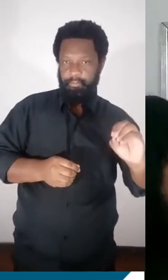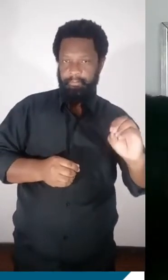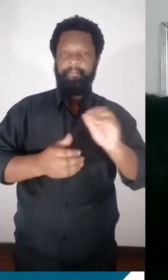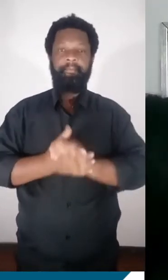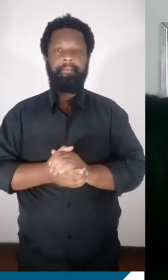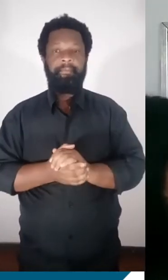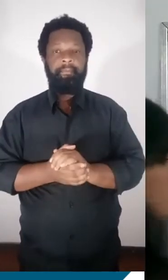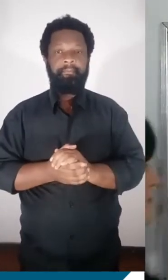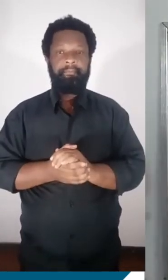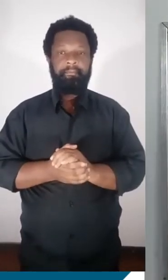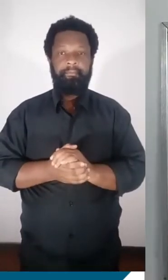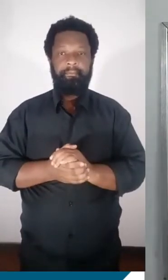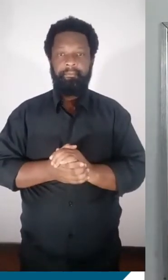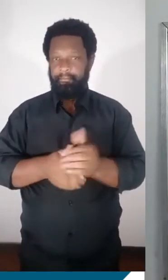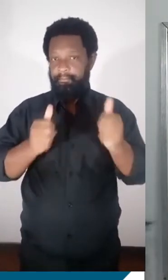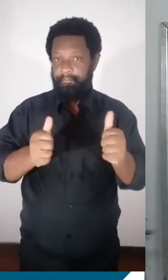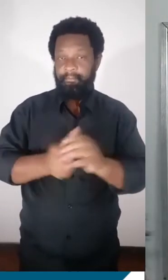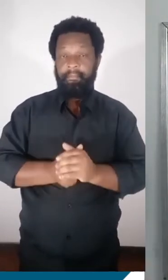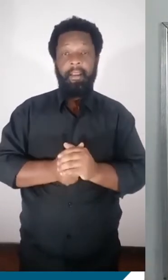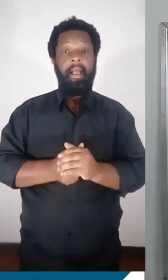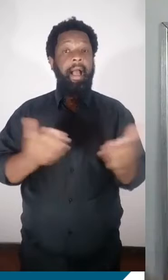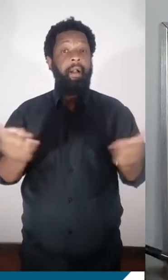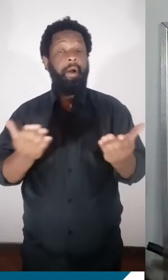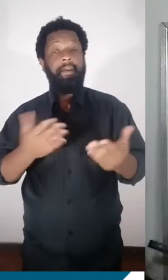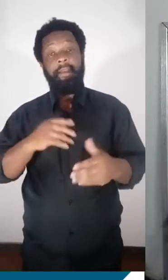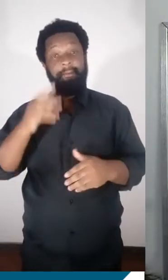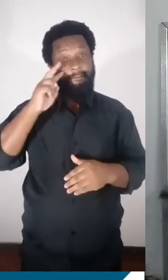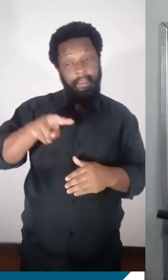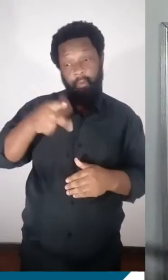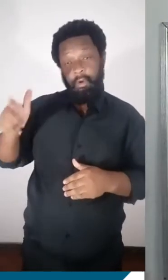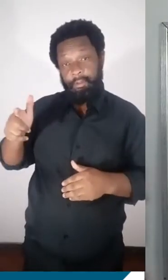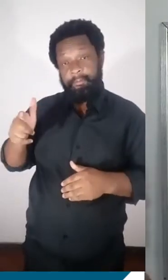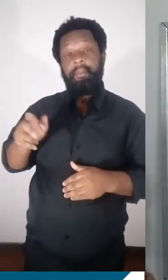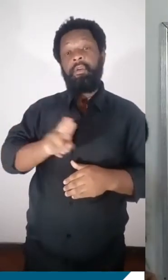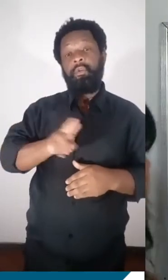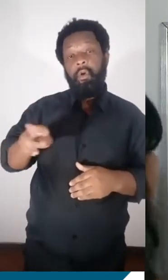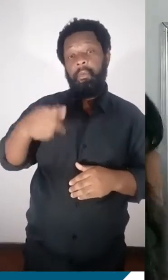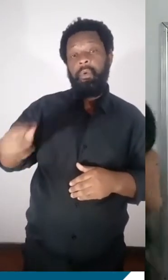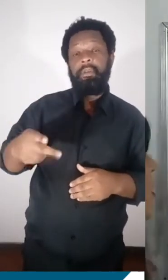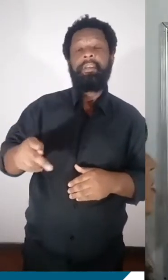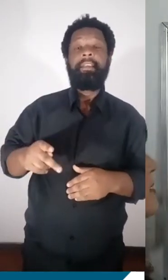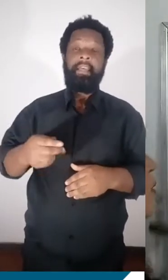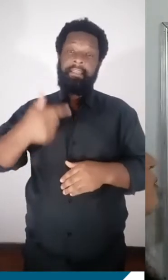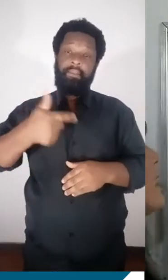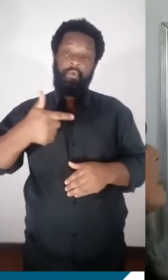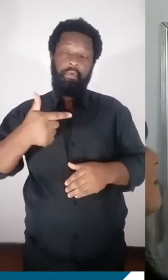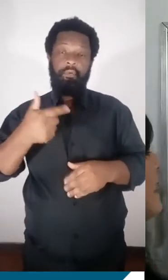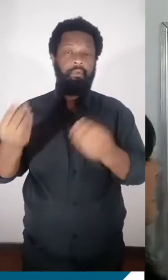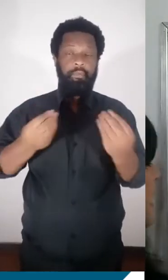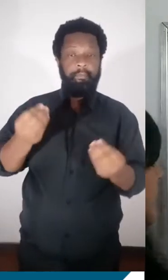hidróxido ferroso. Beleza? Bom, agora vamos olhar, né? Vamos dar a nomenclatura de acordo com a